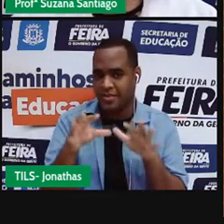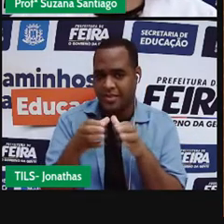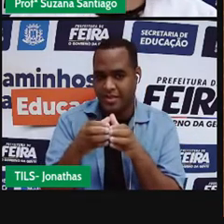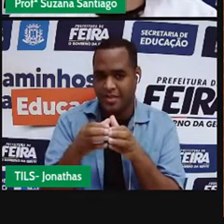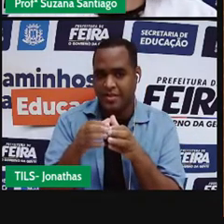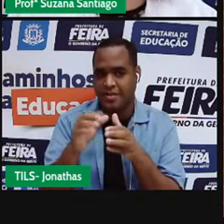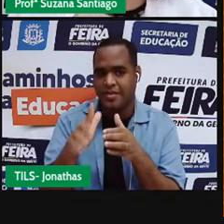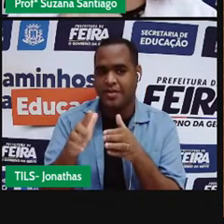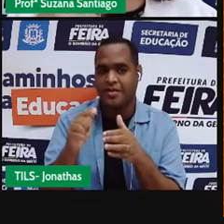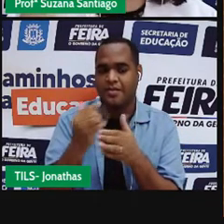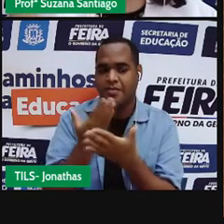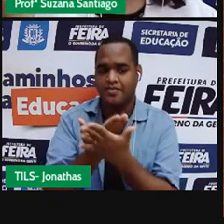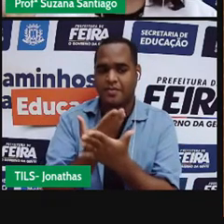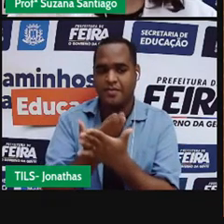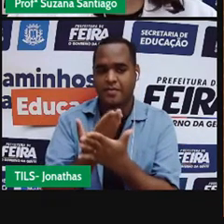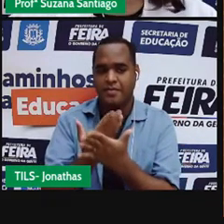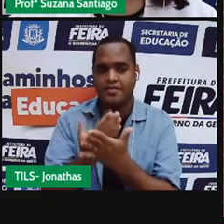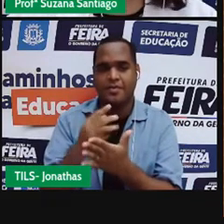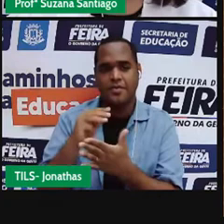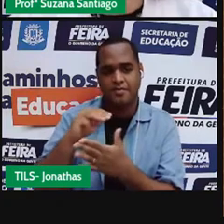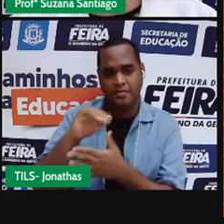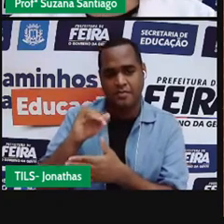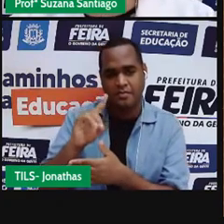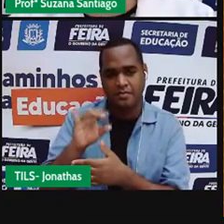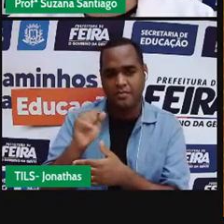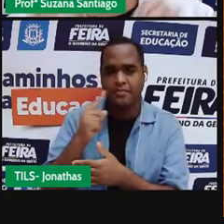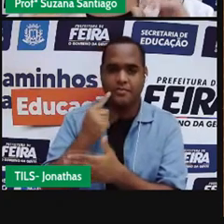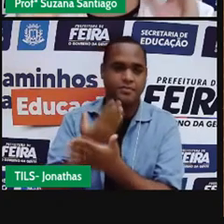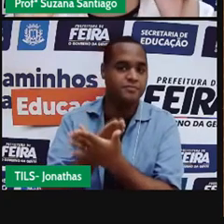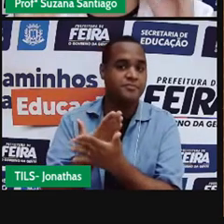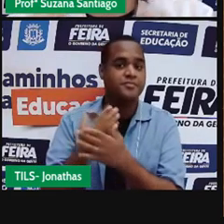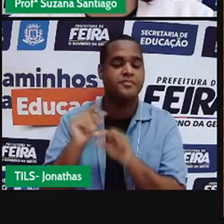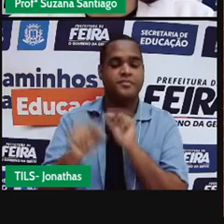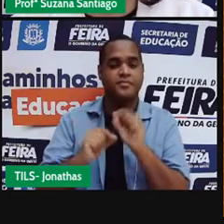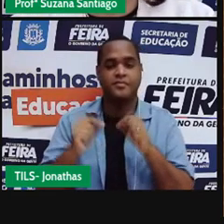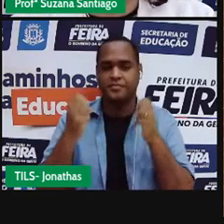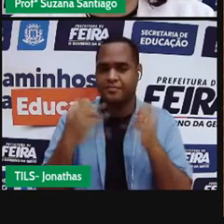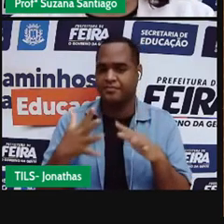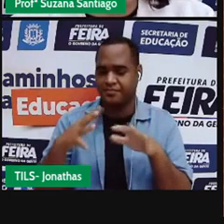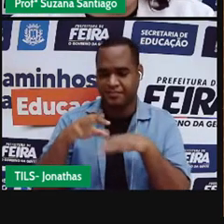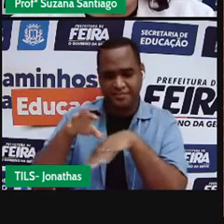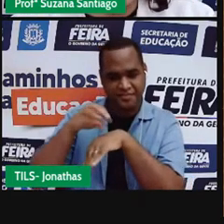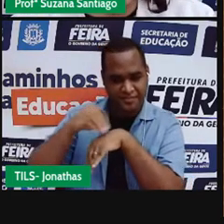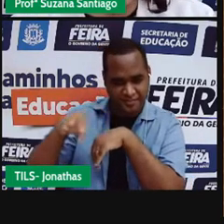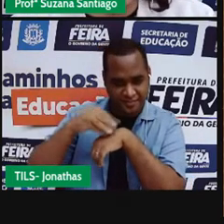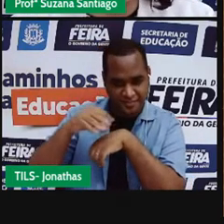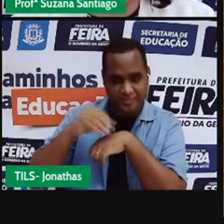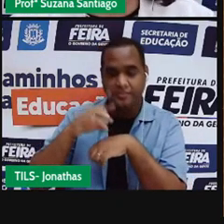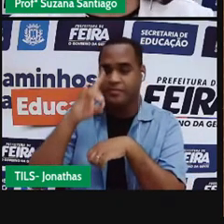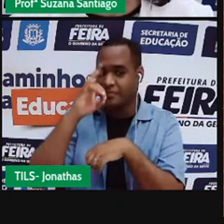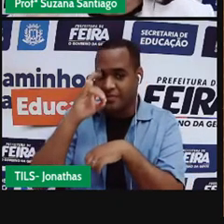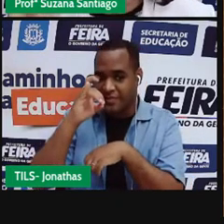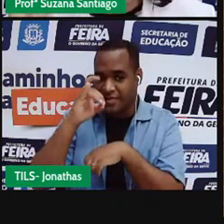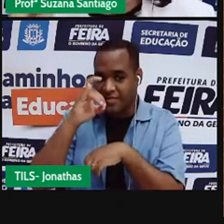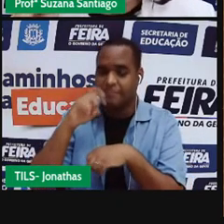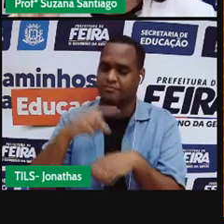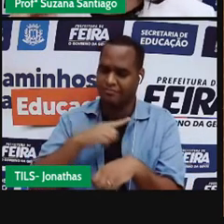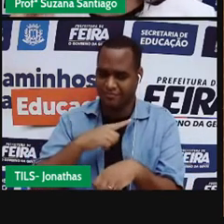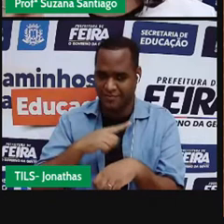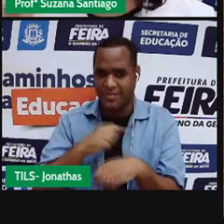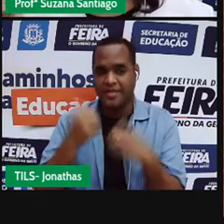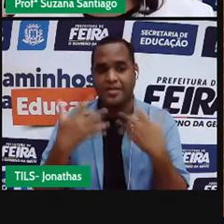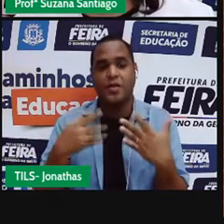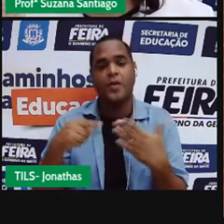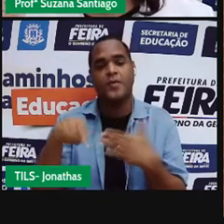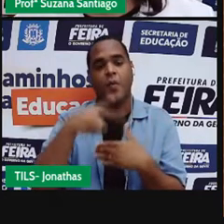do Educamídia. Depois, se vocês quiserem, pesquisa o Educamídia na internet, tem muita informação bacana no Instagram deles, tá? E